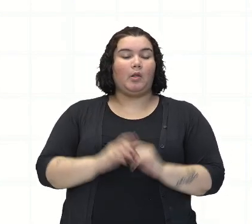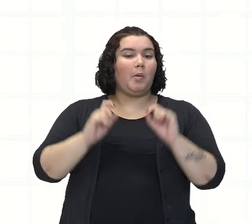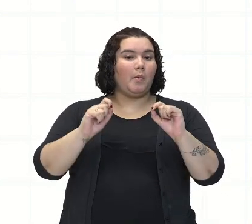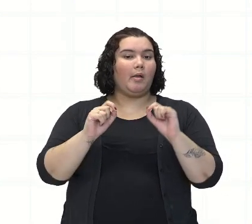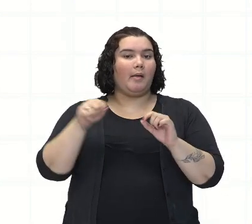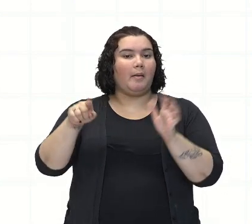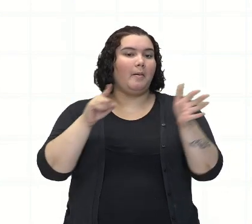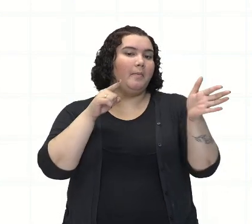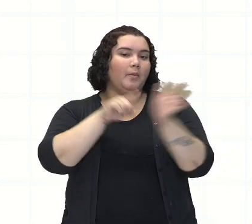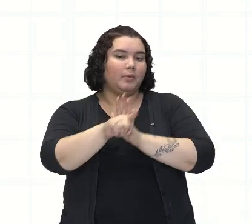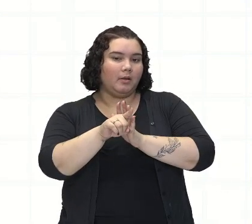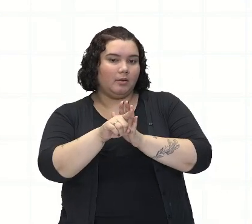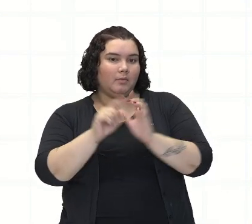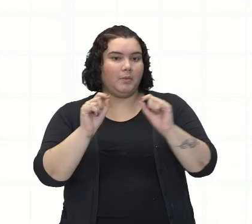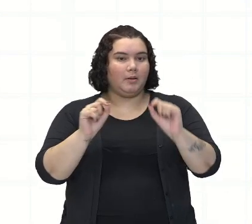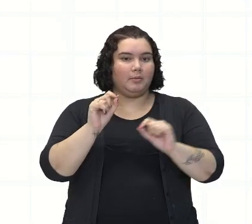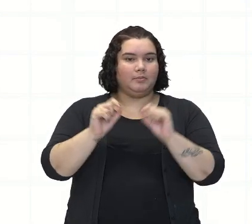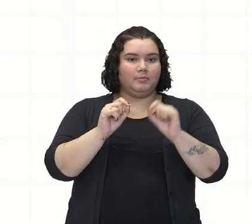perguntava?